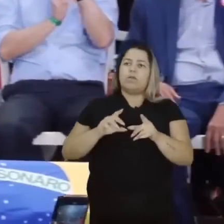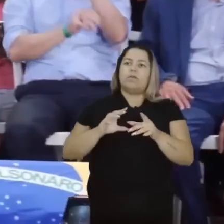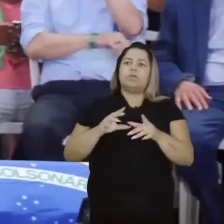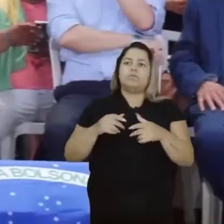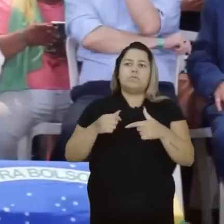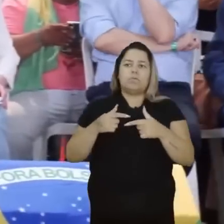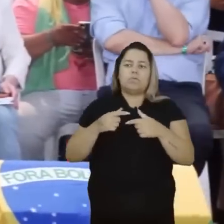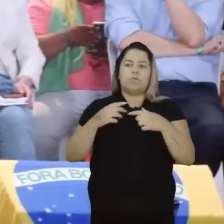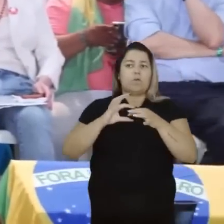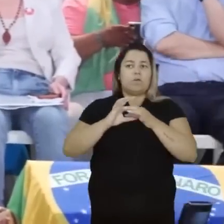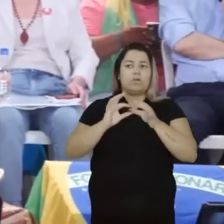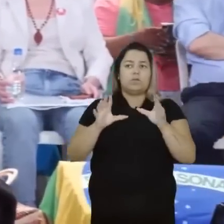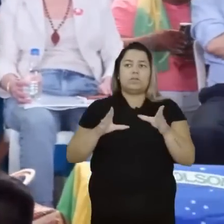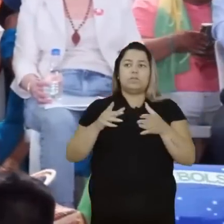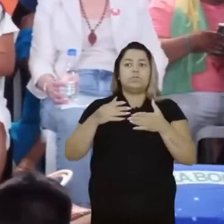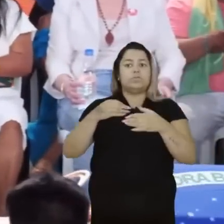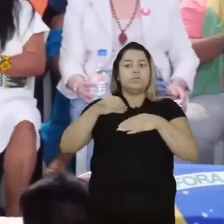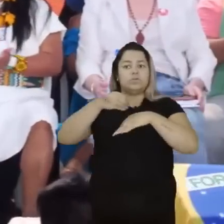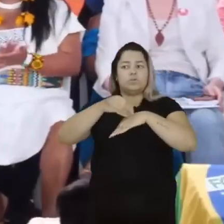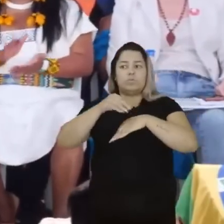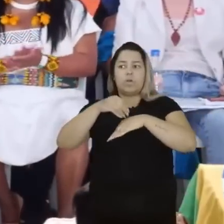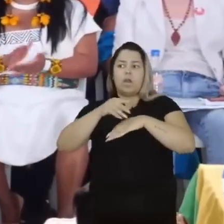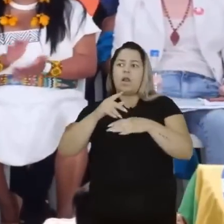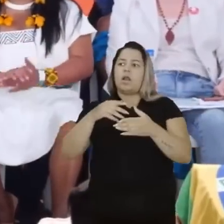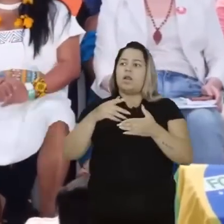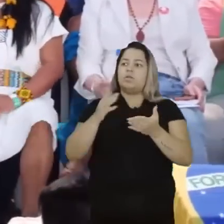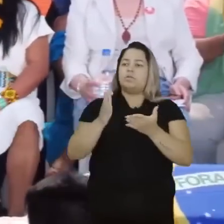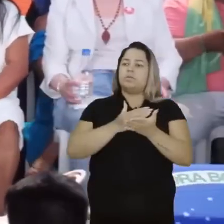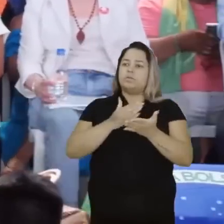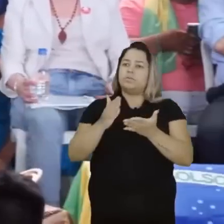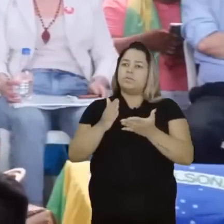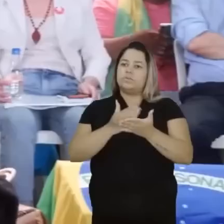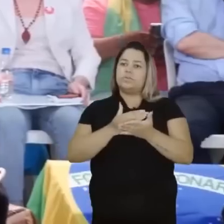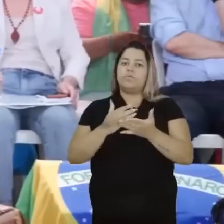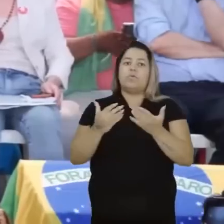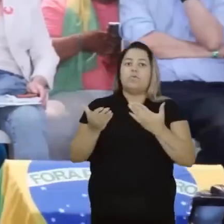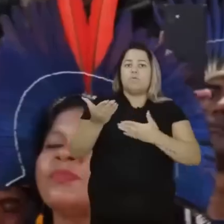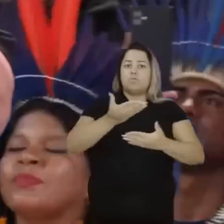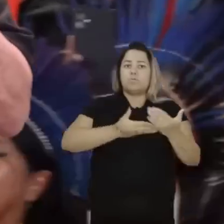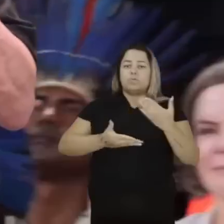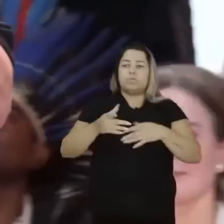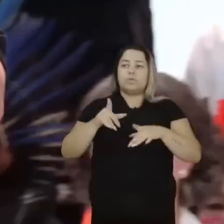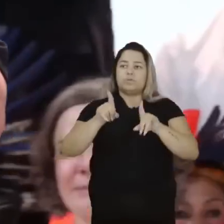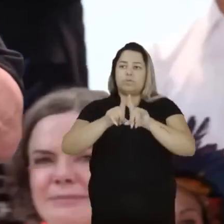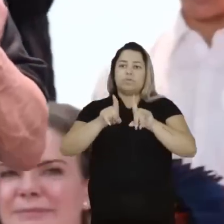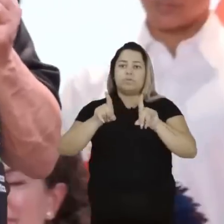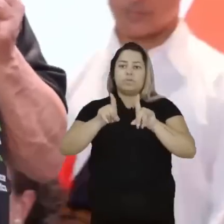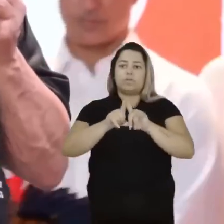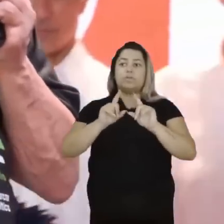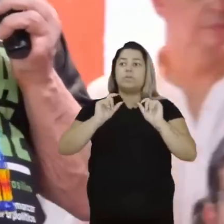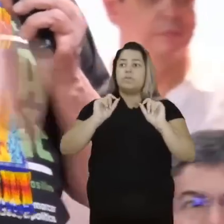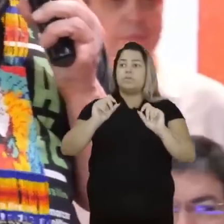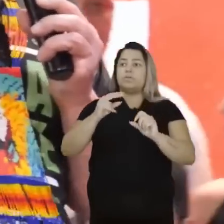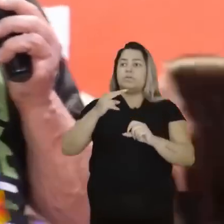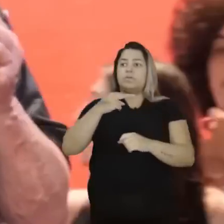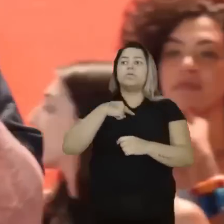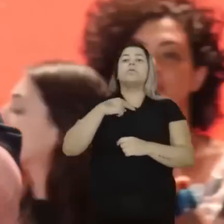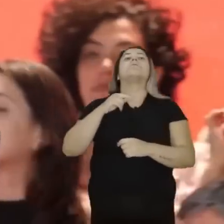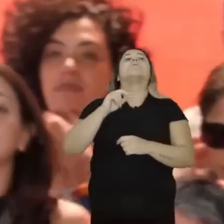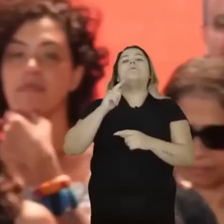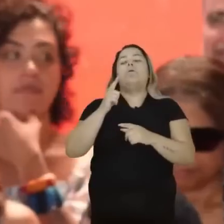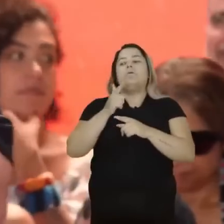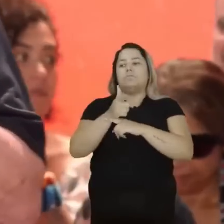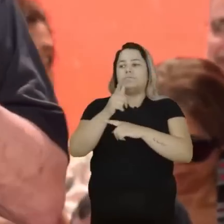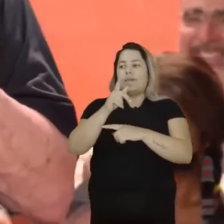a distribuir livro, a distribuir fraternidade e solidariedade, e não a vender arma e